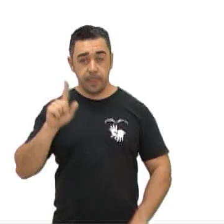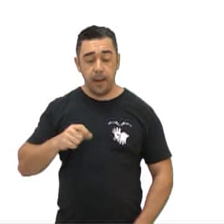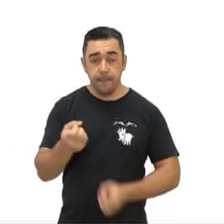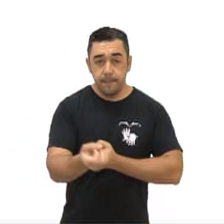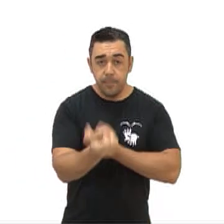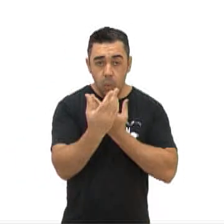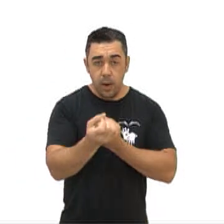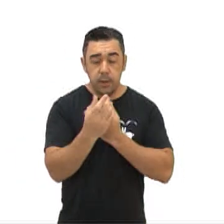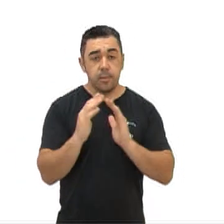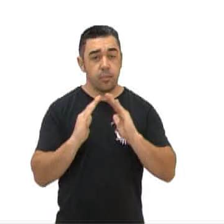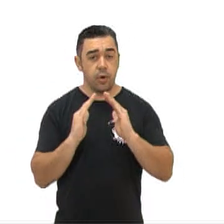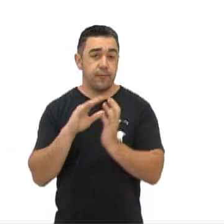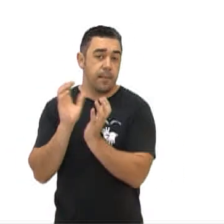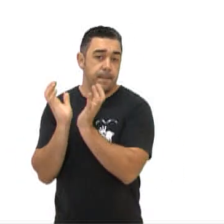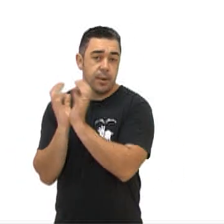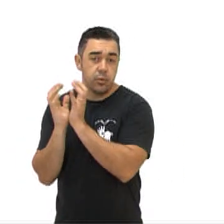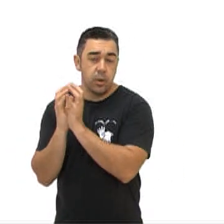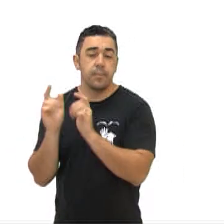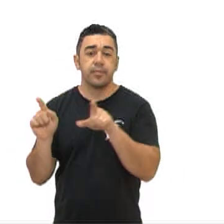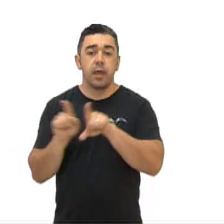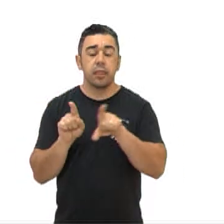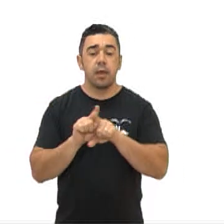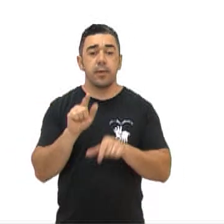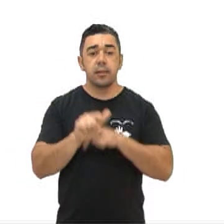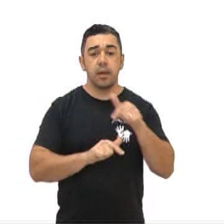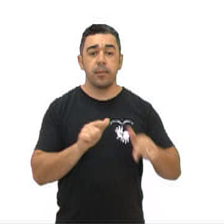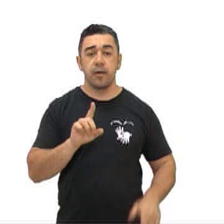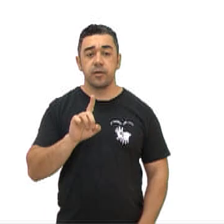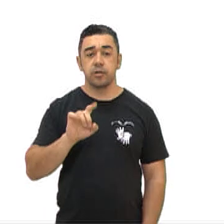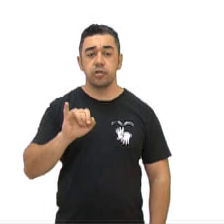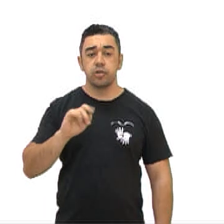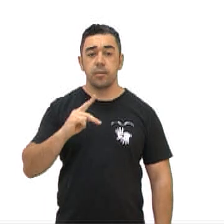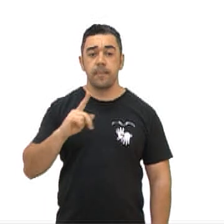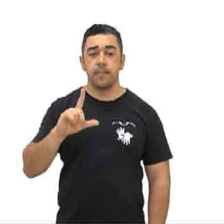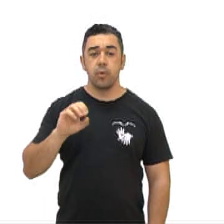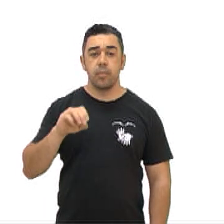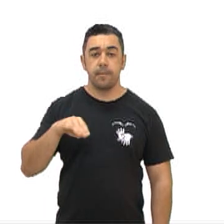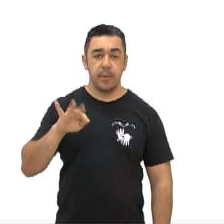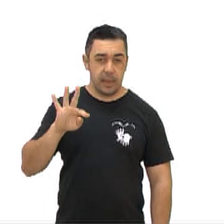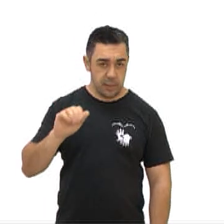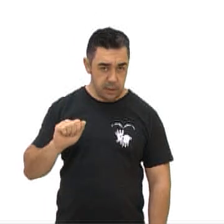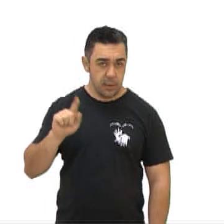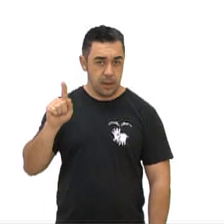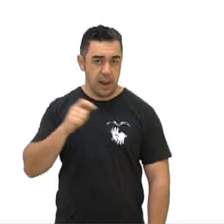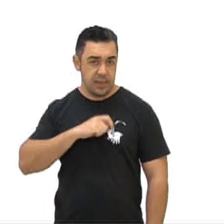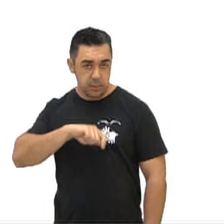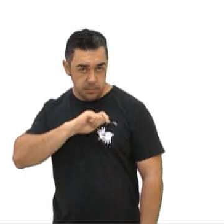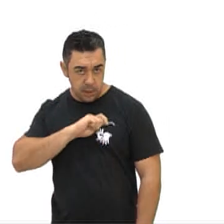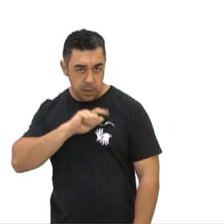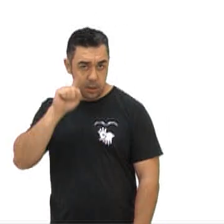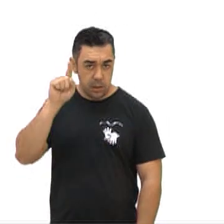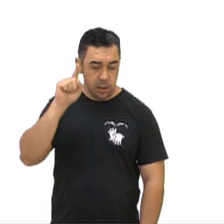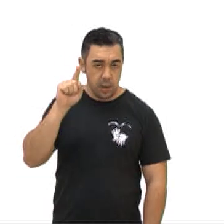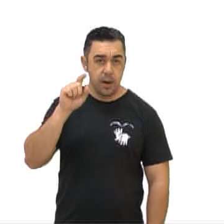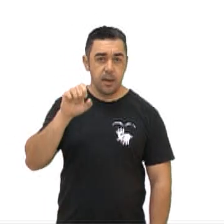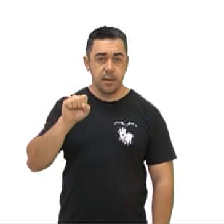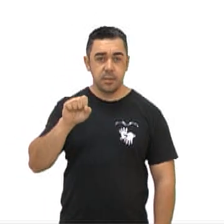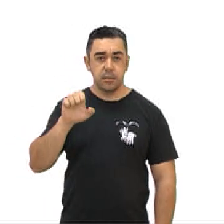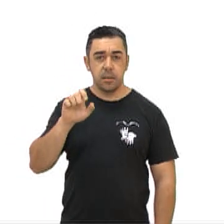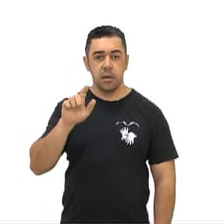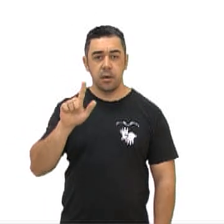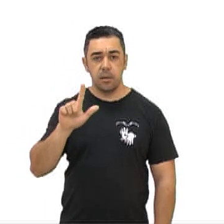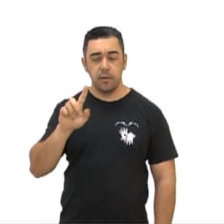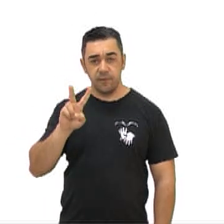foi diplomata, sobretudo na Espanha, em Sevilha, durante anos, mas não apenas lá, tá ok? As